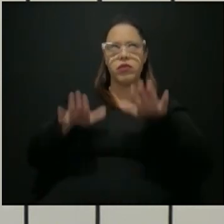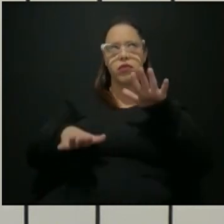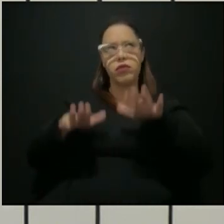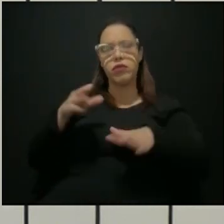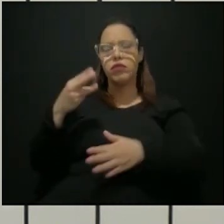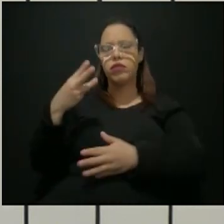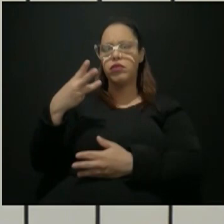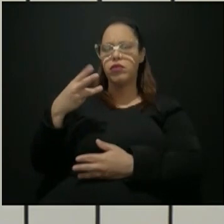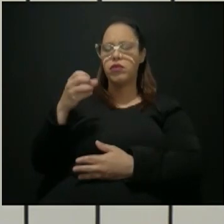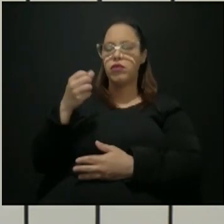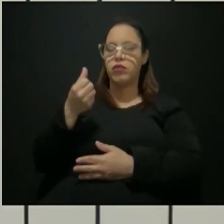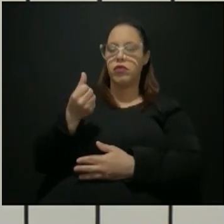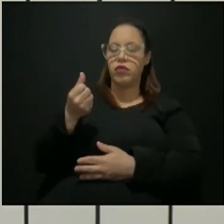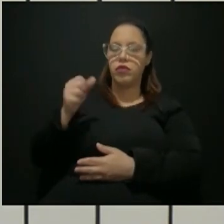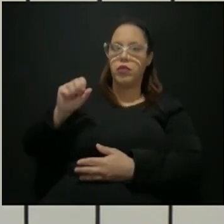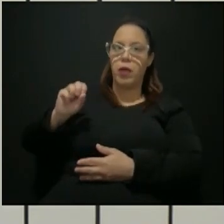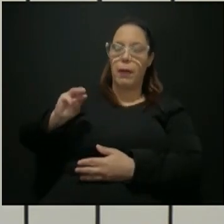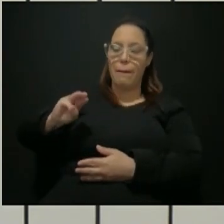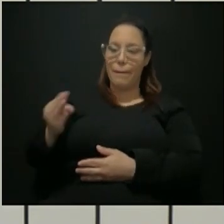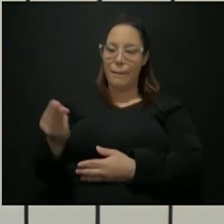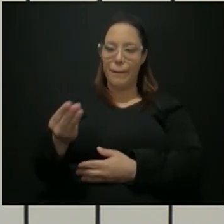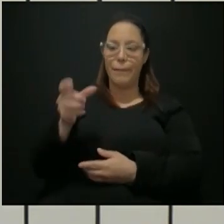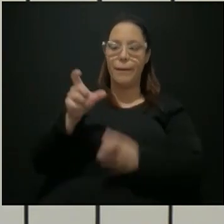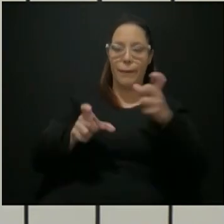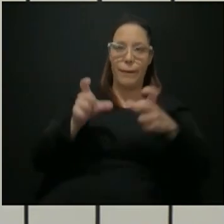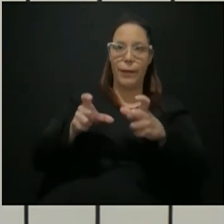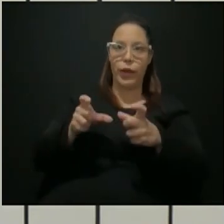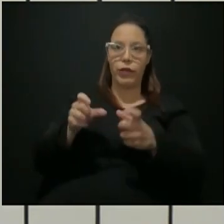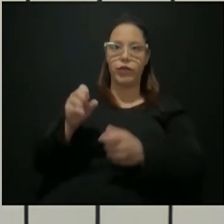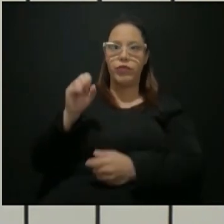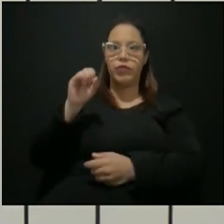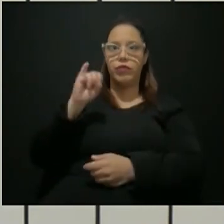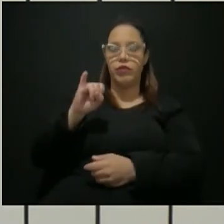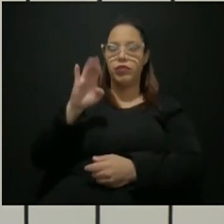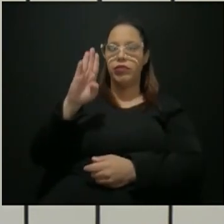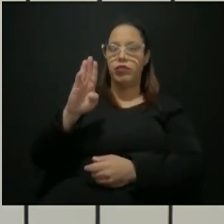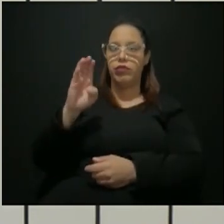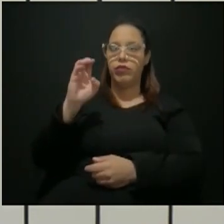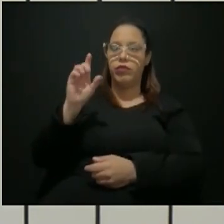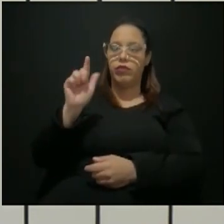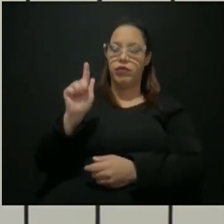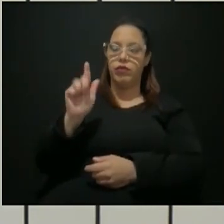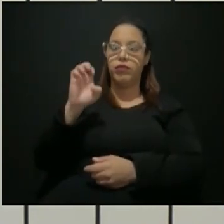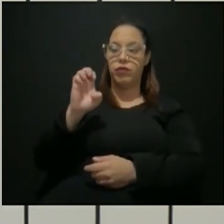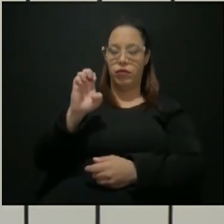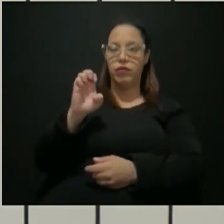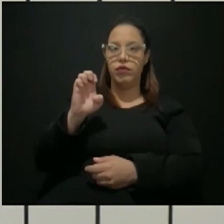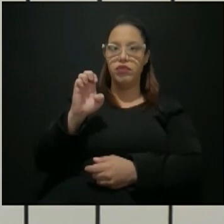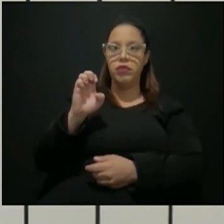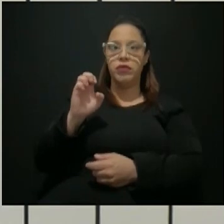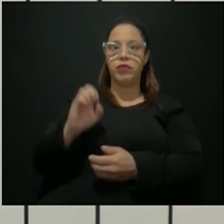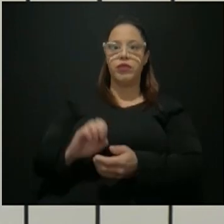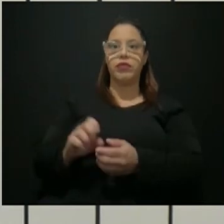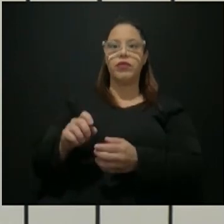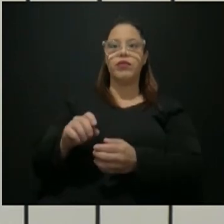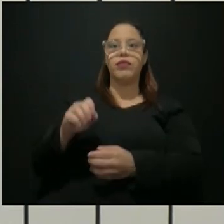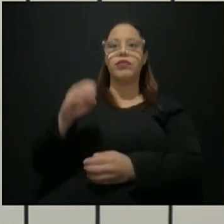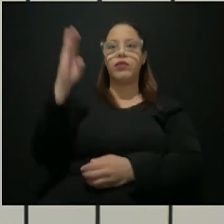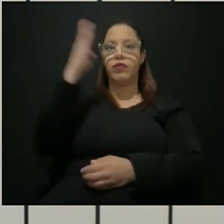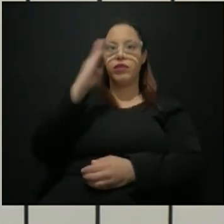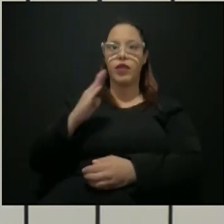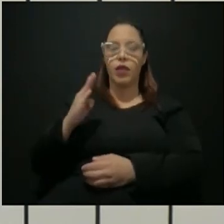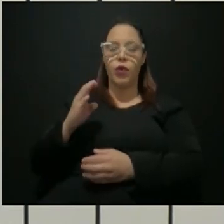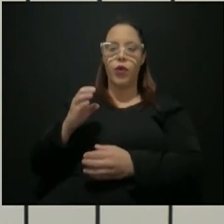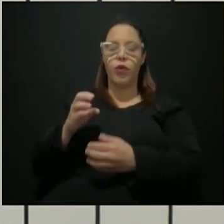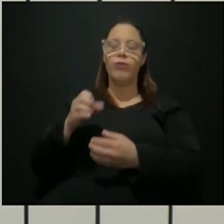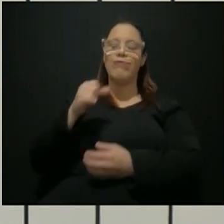de pessoas. Segundo dados aí do IBGE, né, o Brasil está envelhecendo